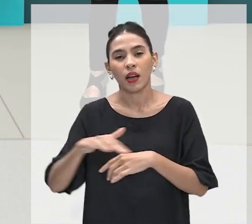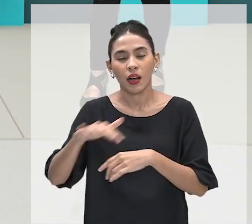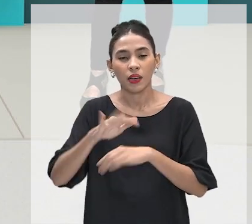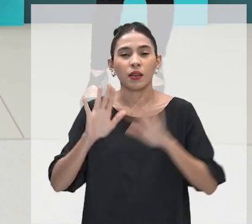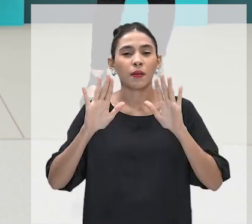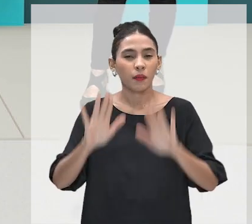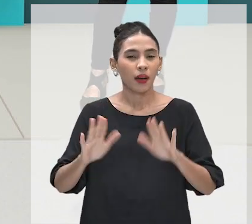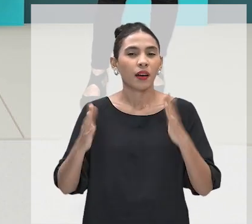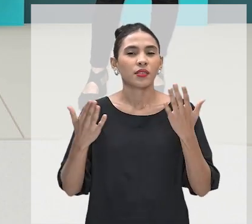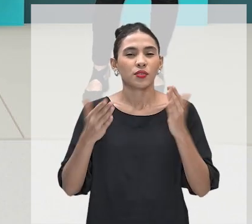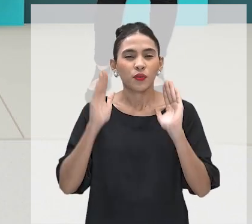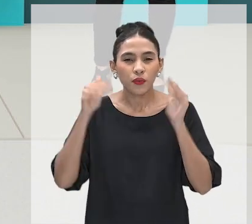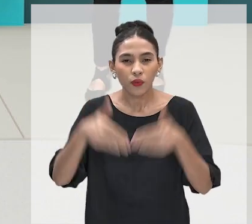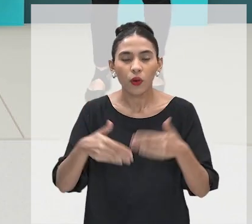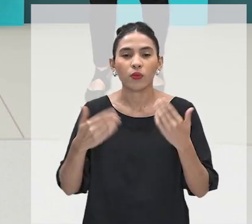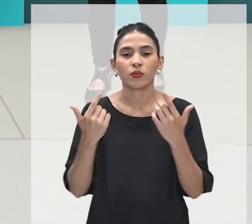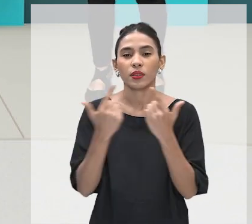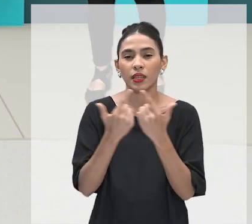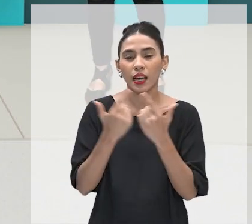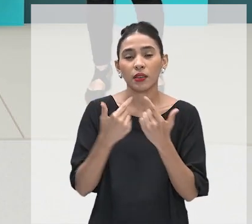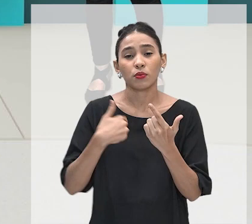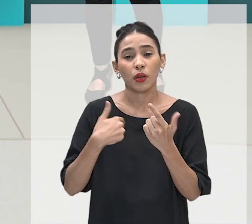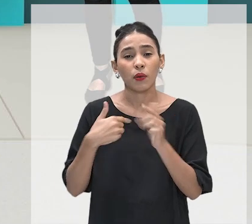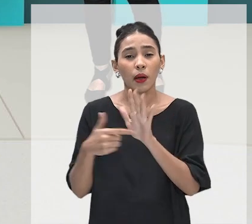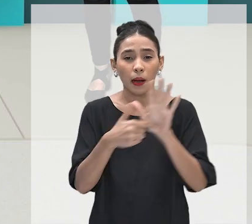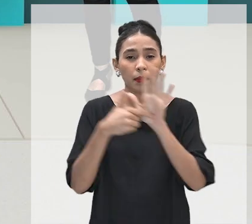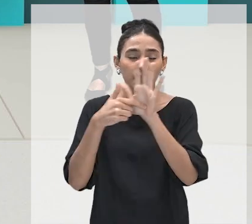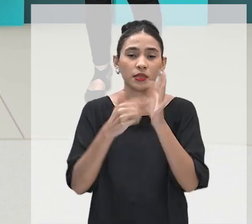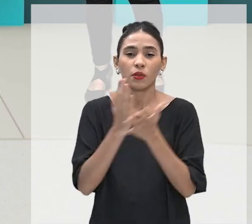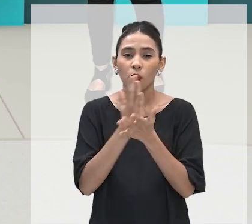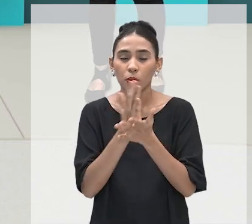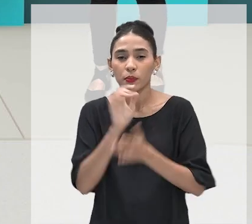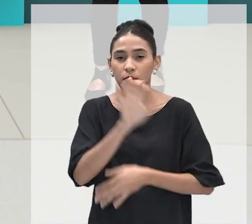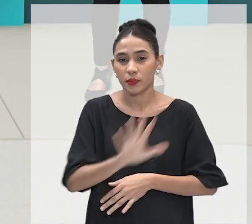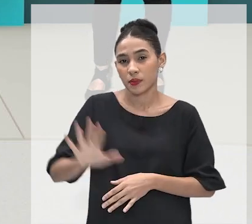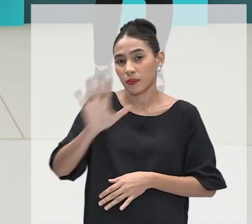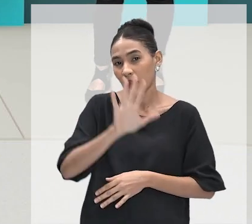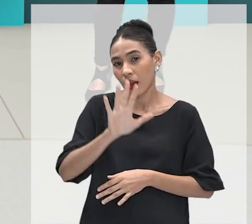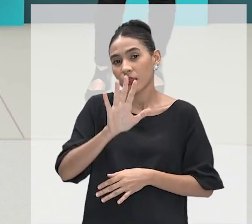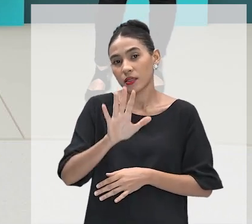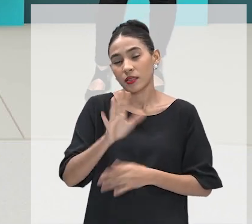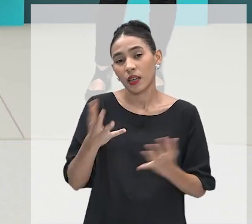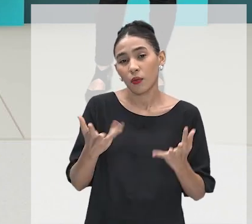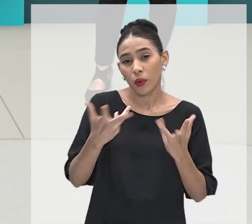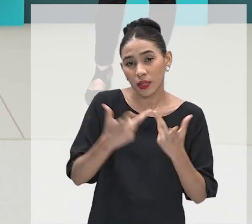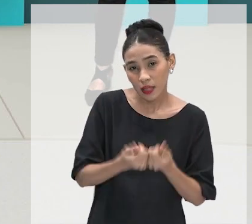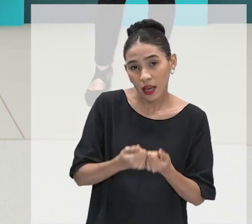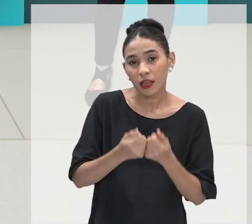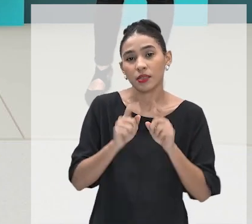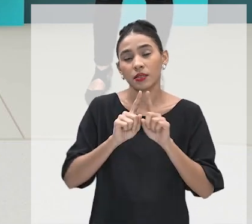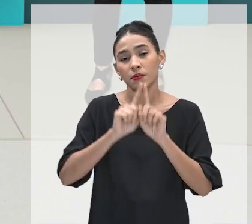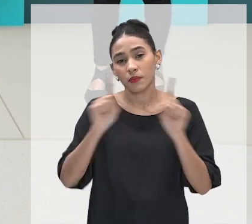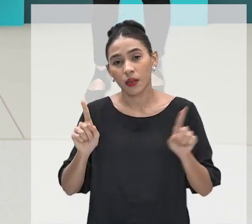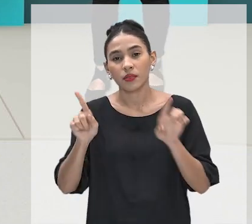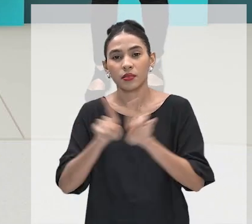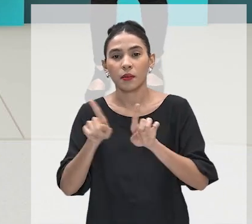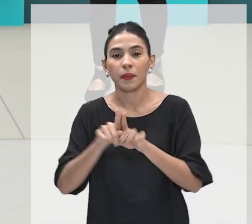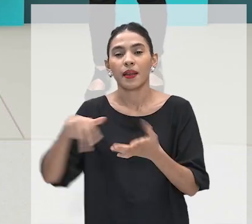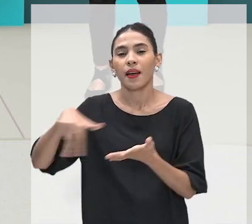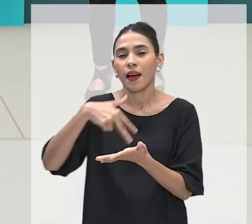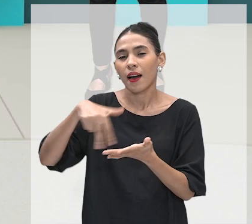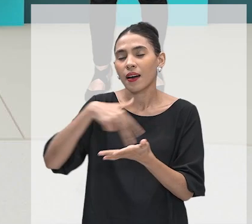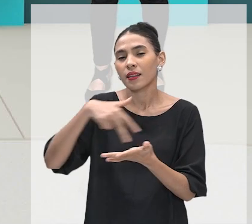trouxe algumas imagens que representam não só a teatralidade, mas também a dança em vários momentos